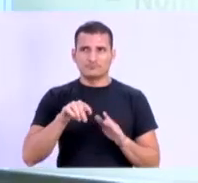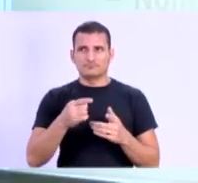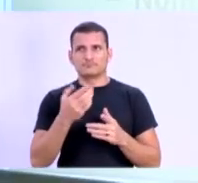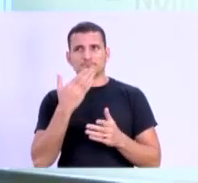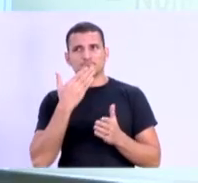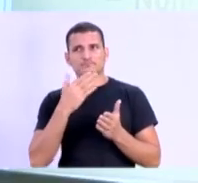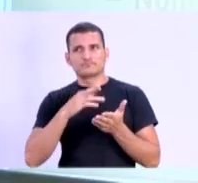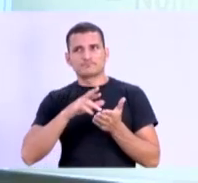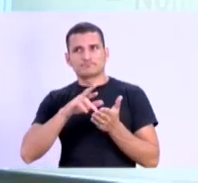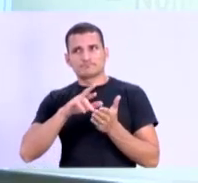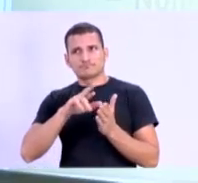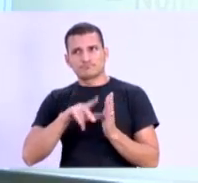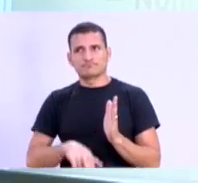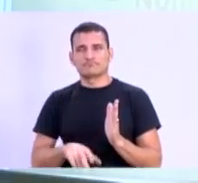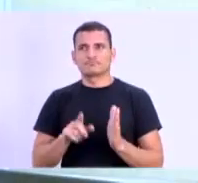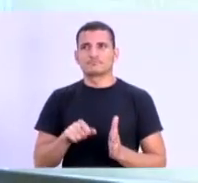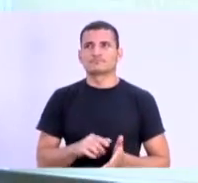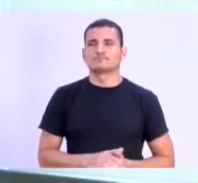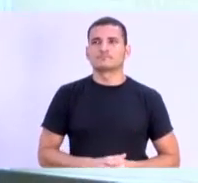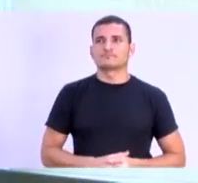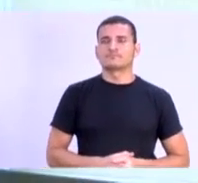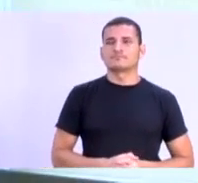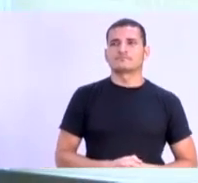são diferentes. Ok?